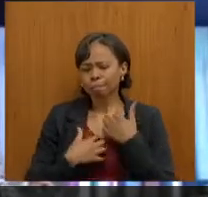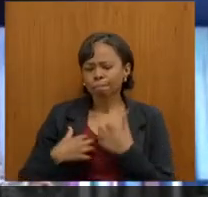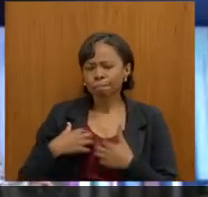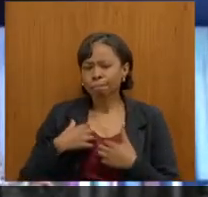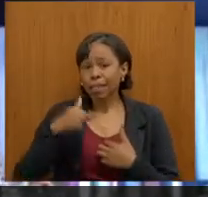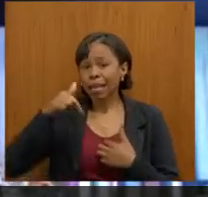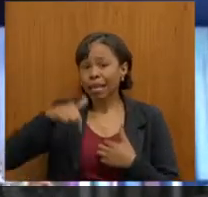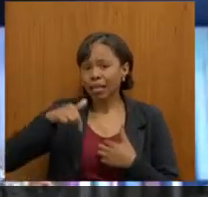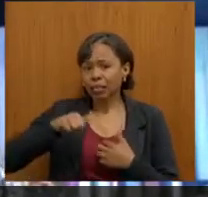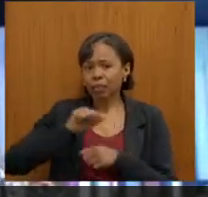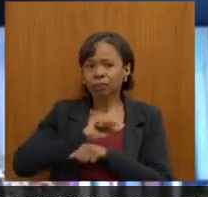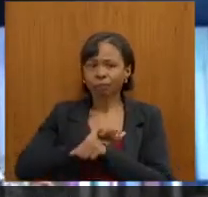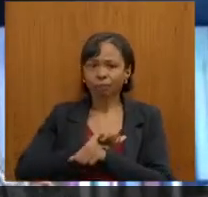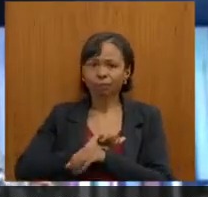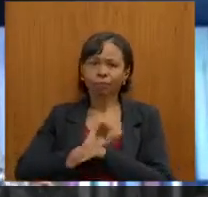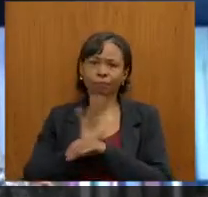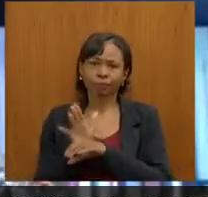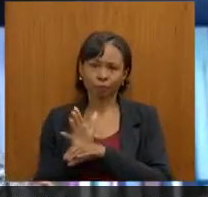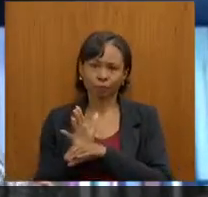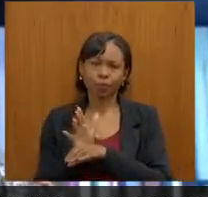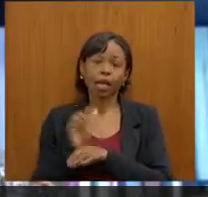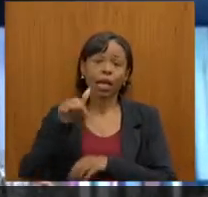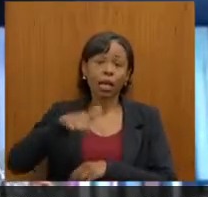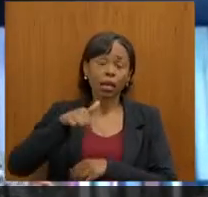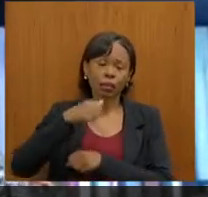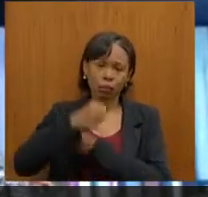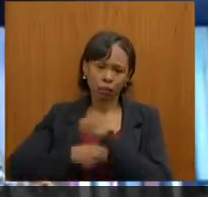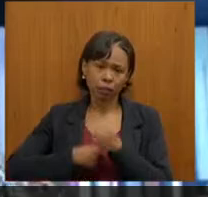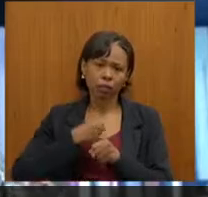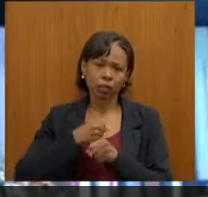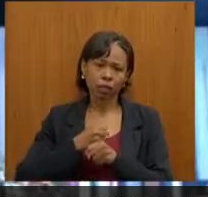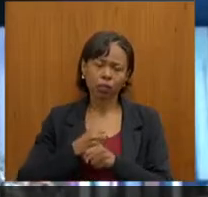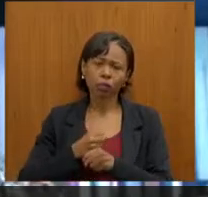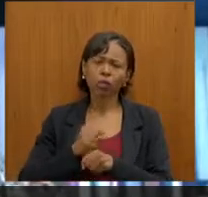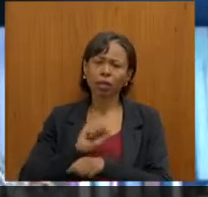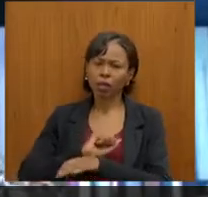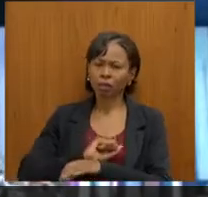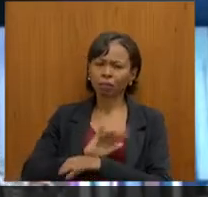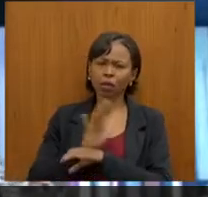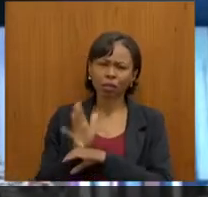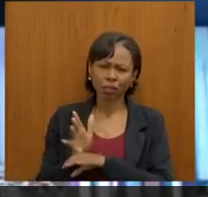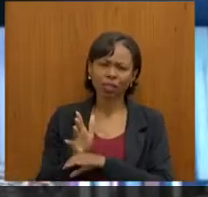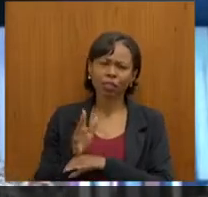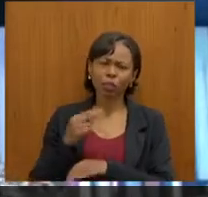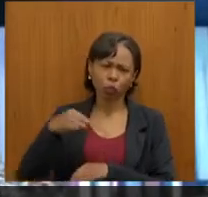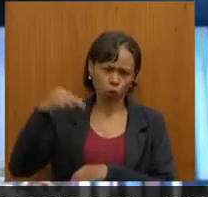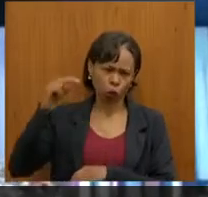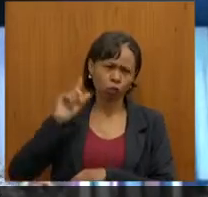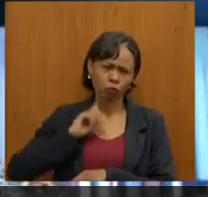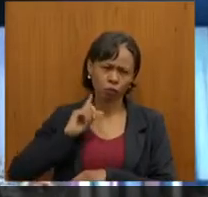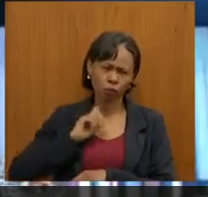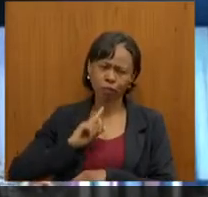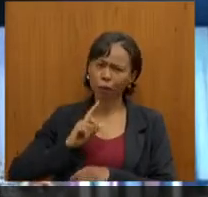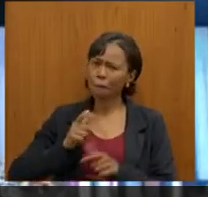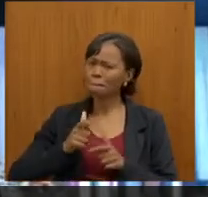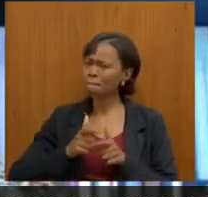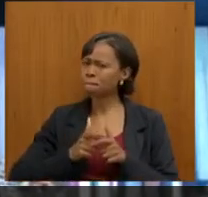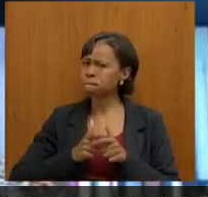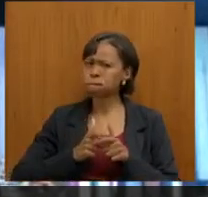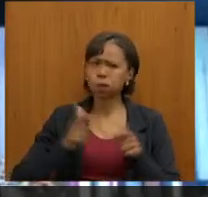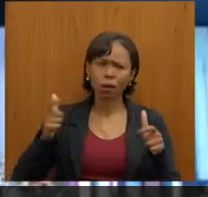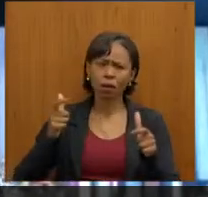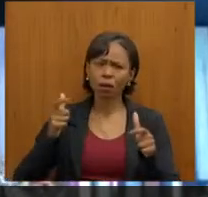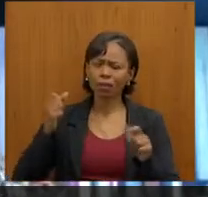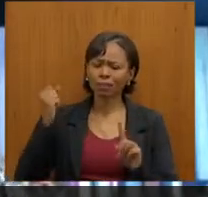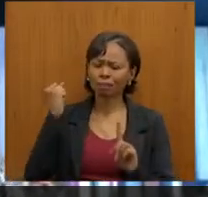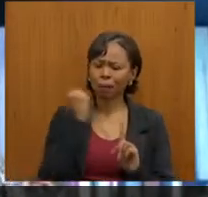região do norte de Minas e esse ano foi uma das regiões em que mais registrou assassinatos de mulheres por